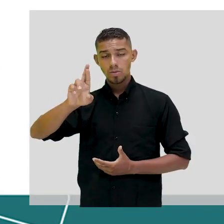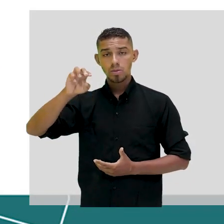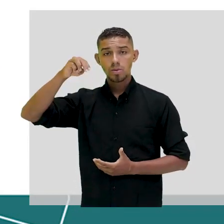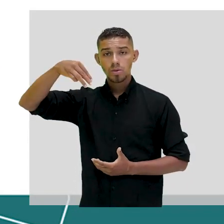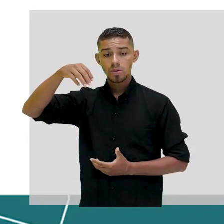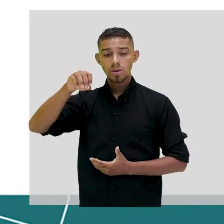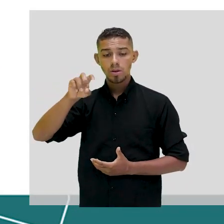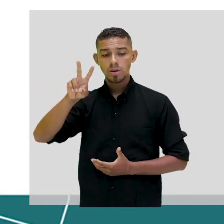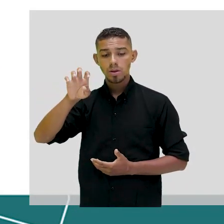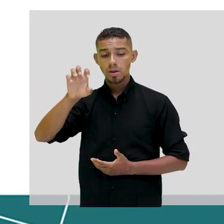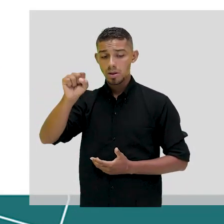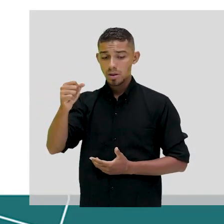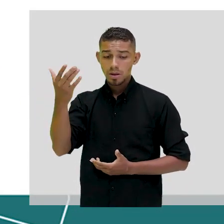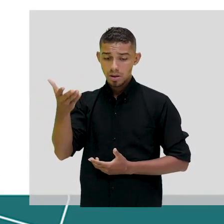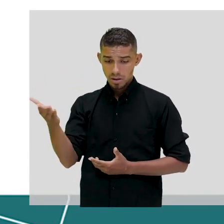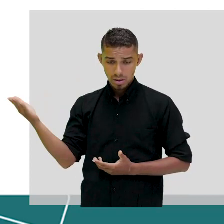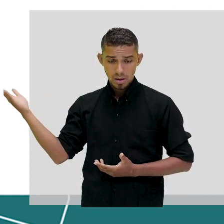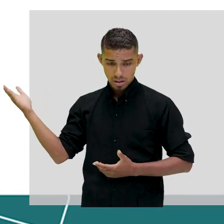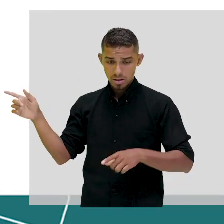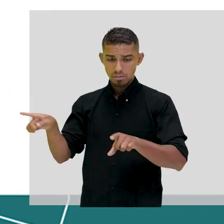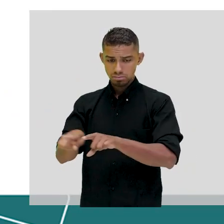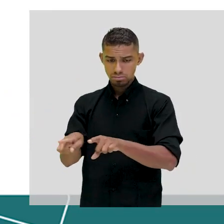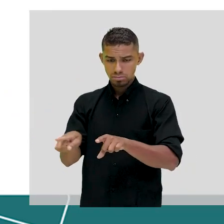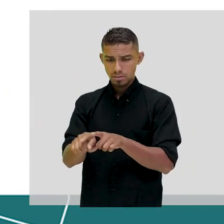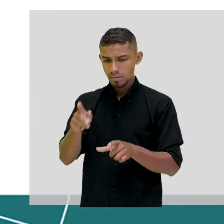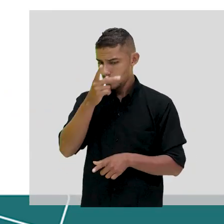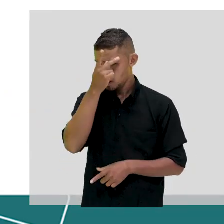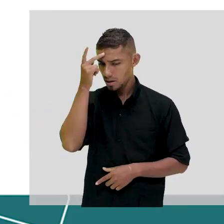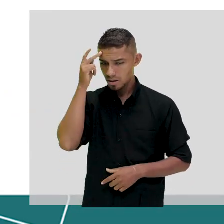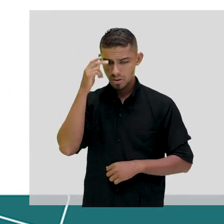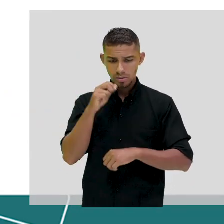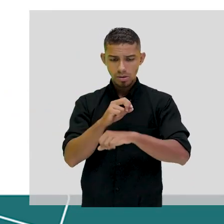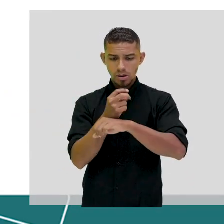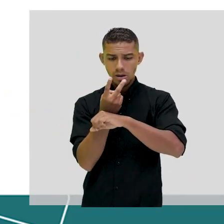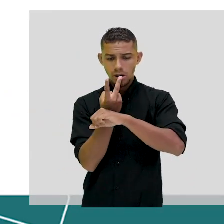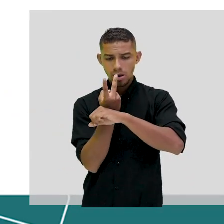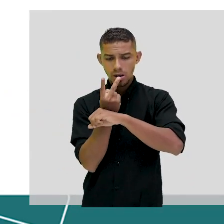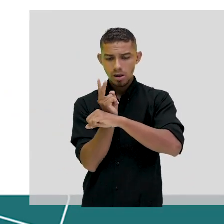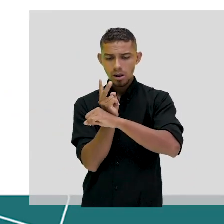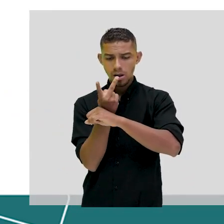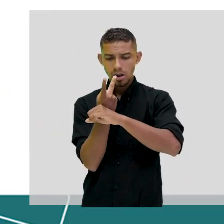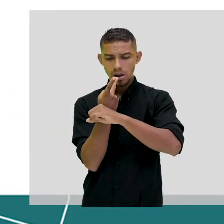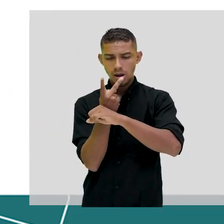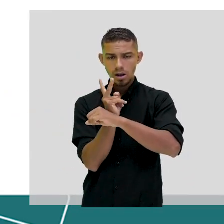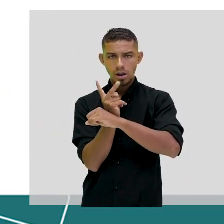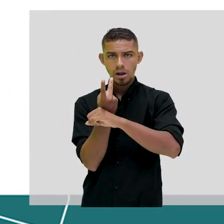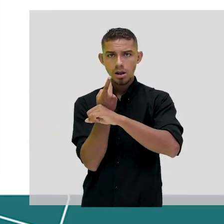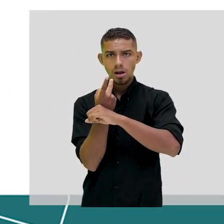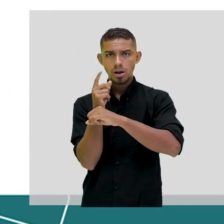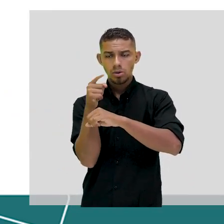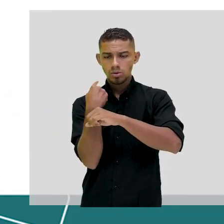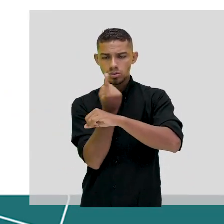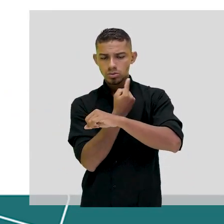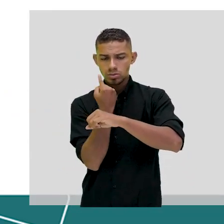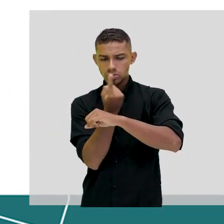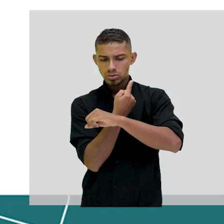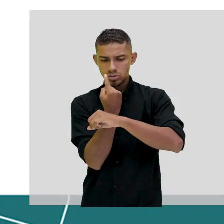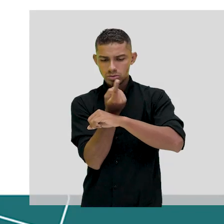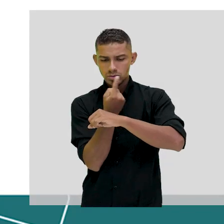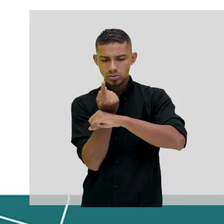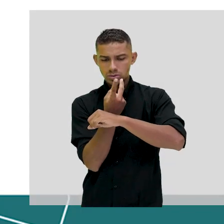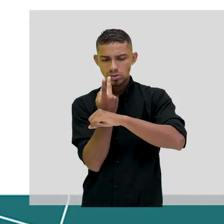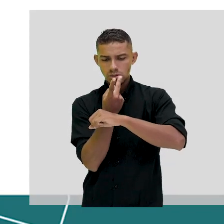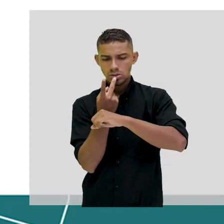movimentos são movimentos de energia, onde o dançarino se move em um movimento giratório. Tá aí a imagem